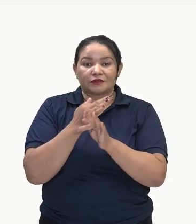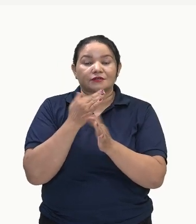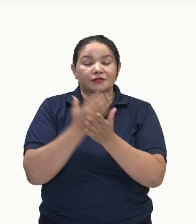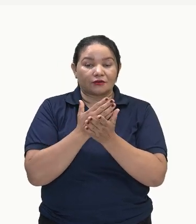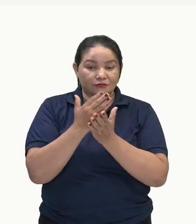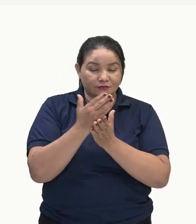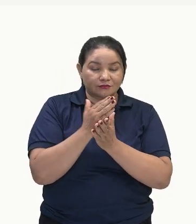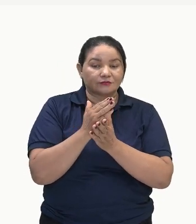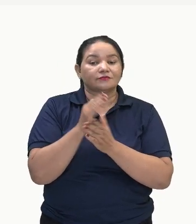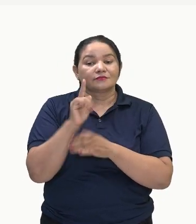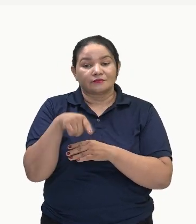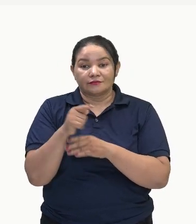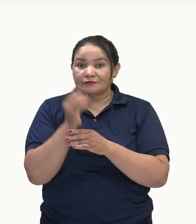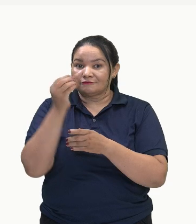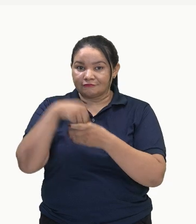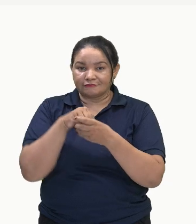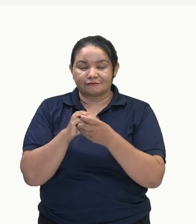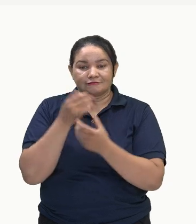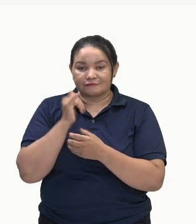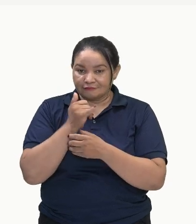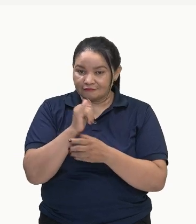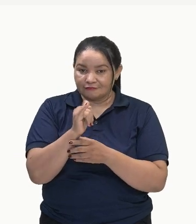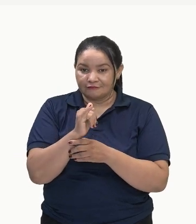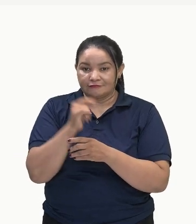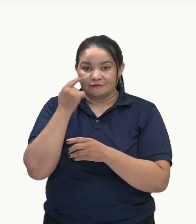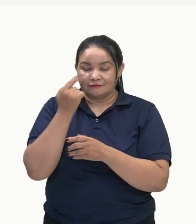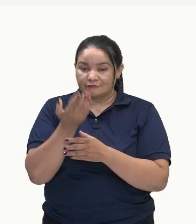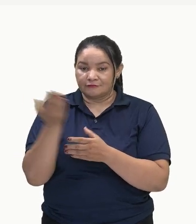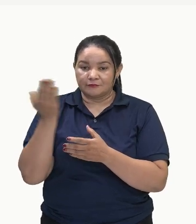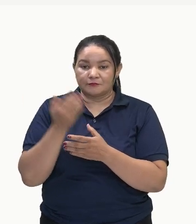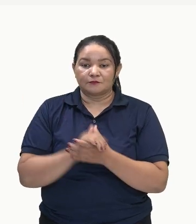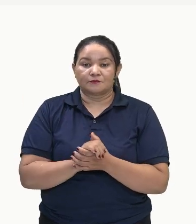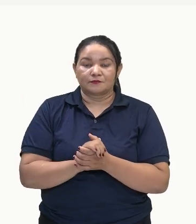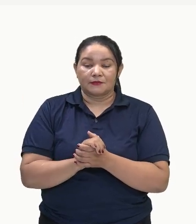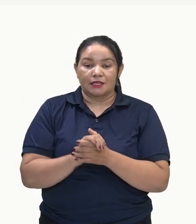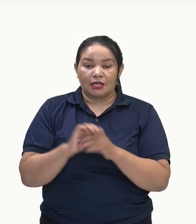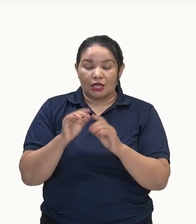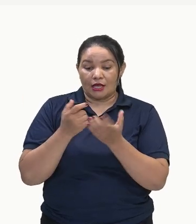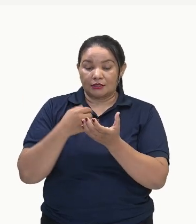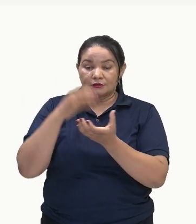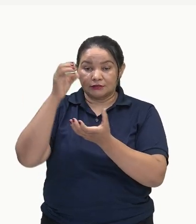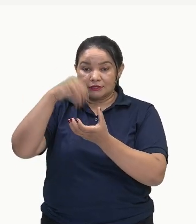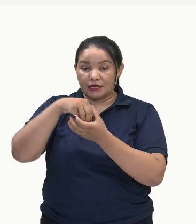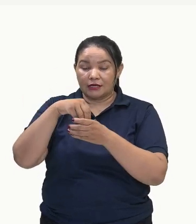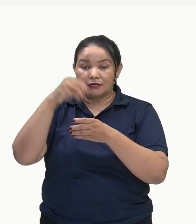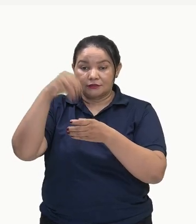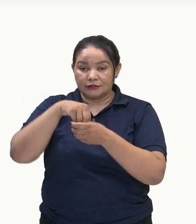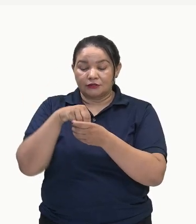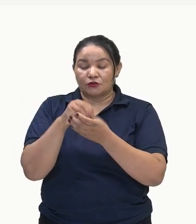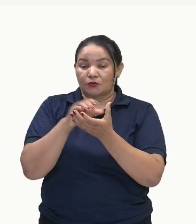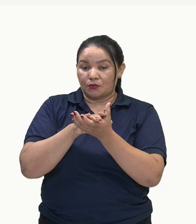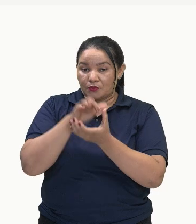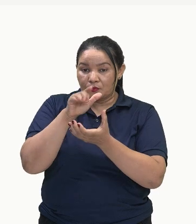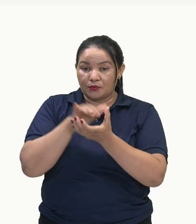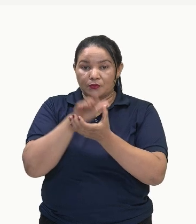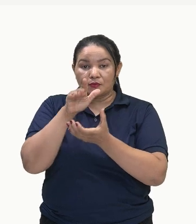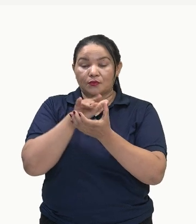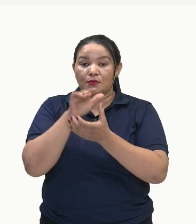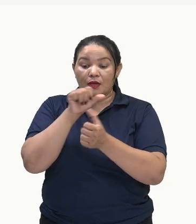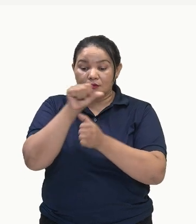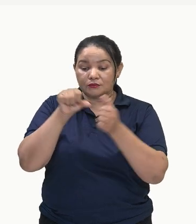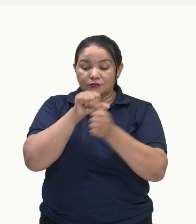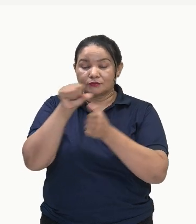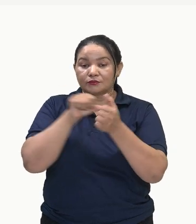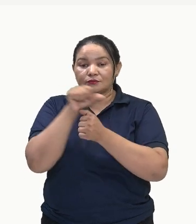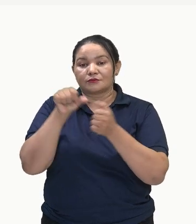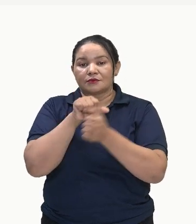que transfere energia aqui, olha. Então, uma energia térmica transformada em energia elétrica, tá? Aqui a